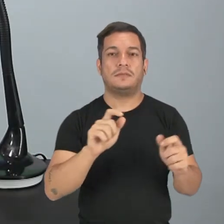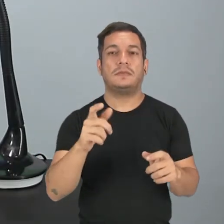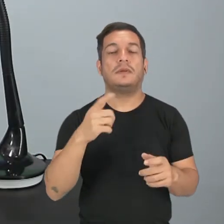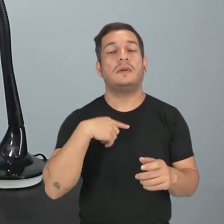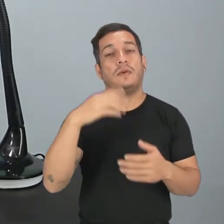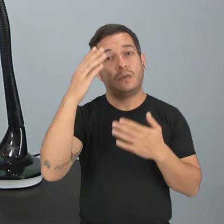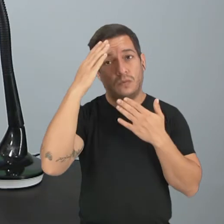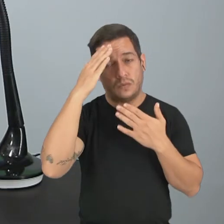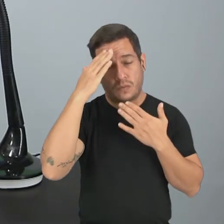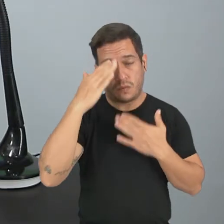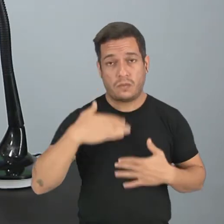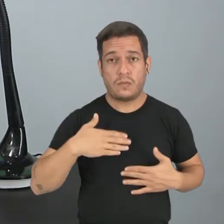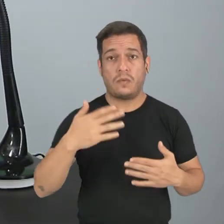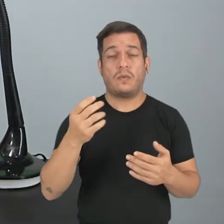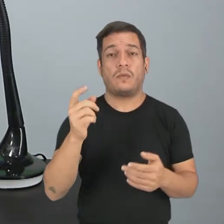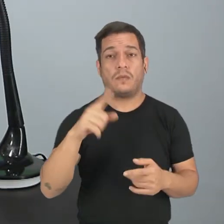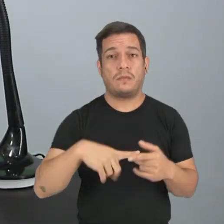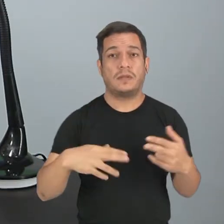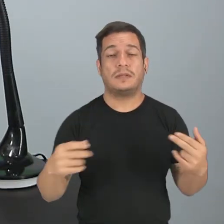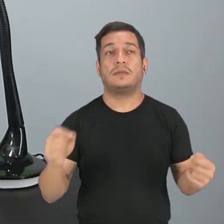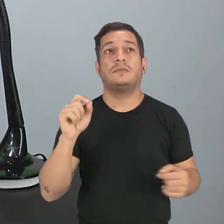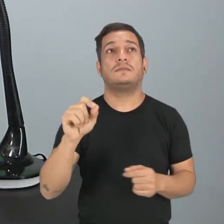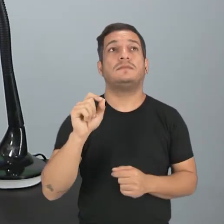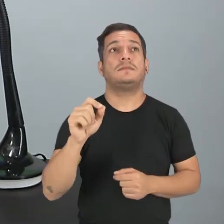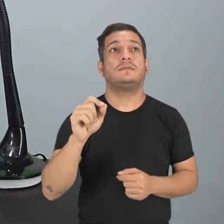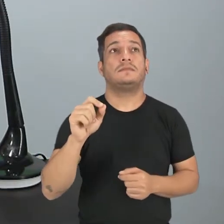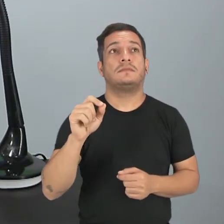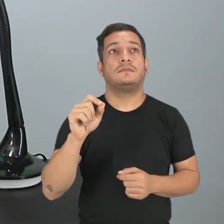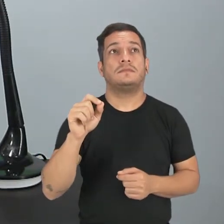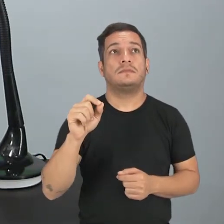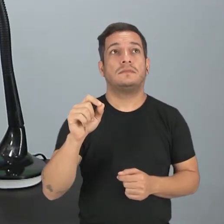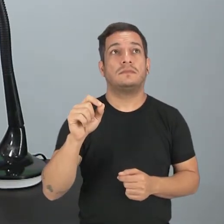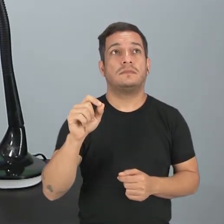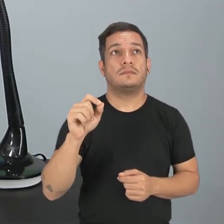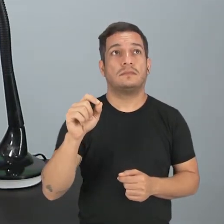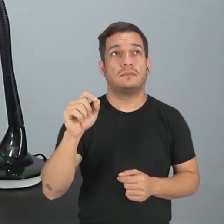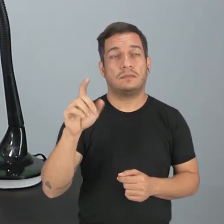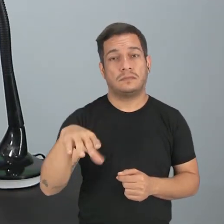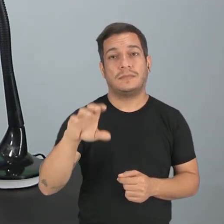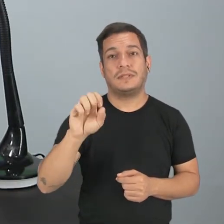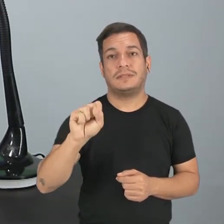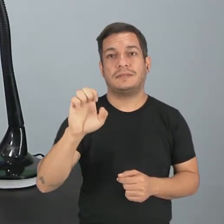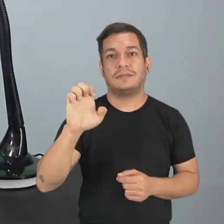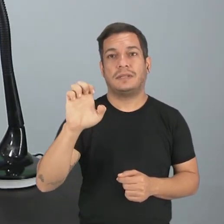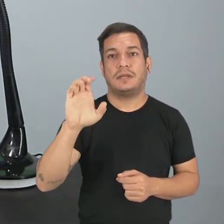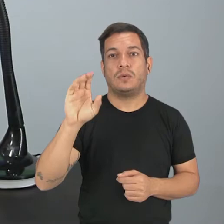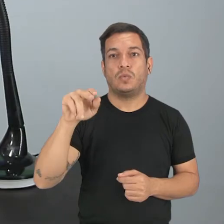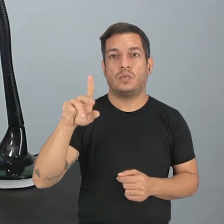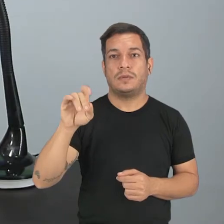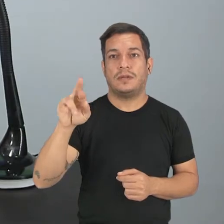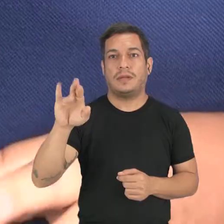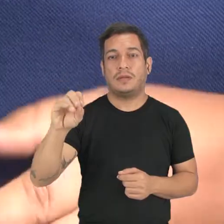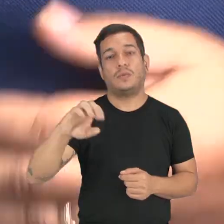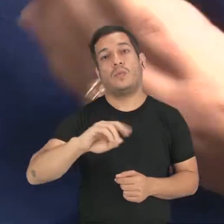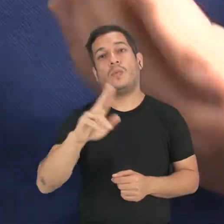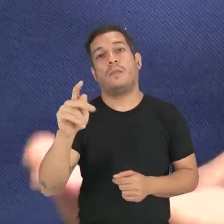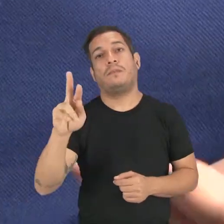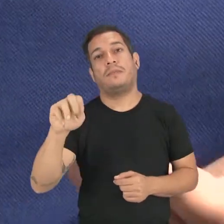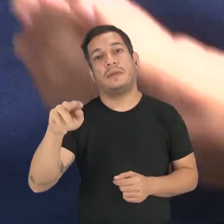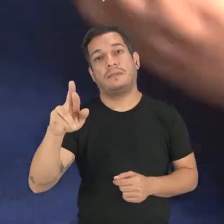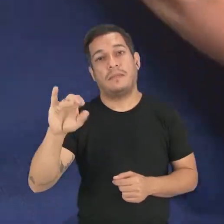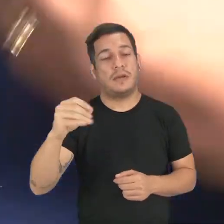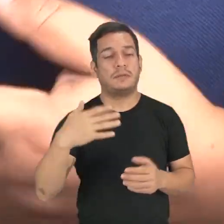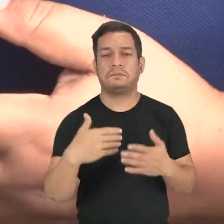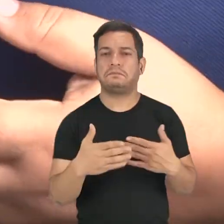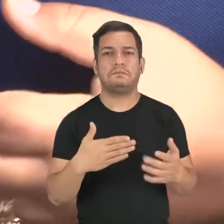corpo, for um objeto secundário ou primário. Não importa. O importante